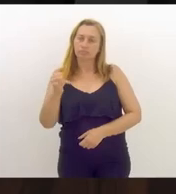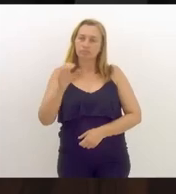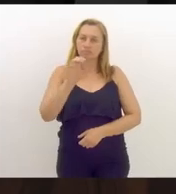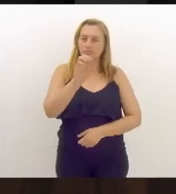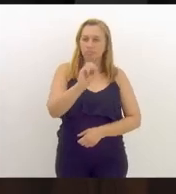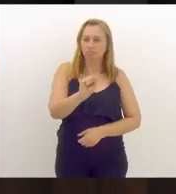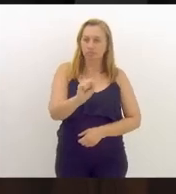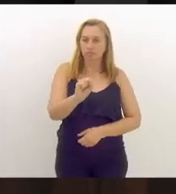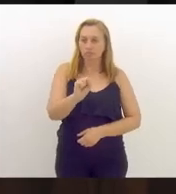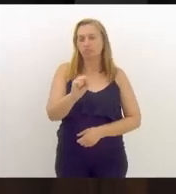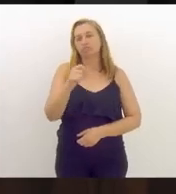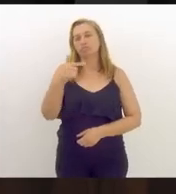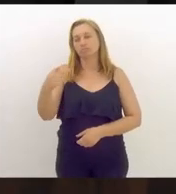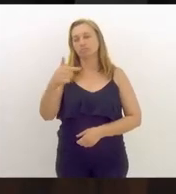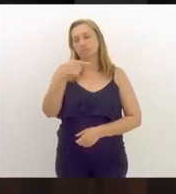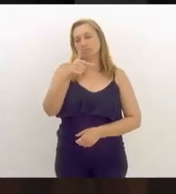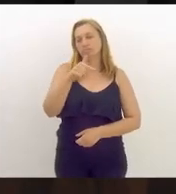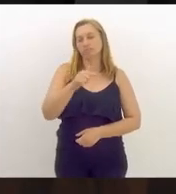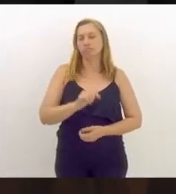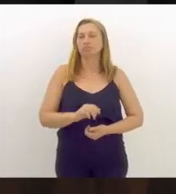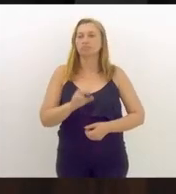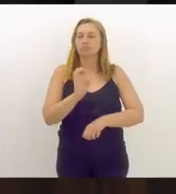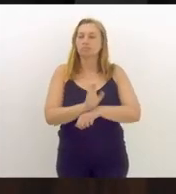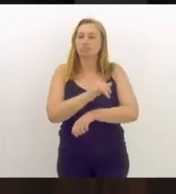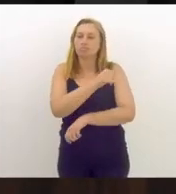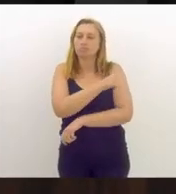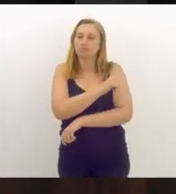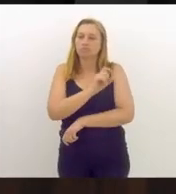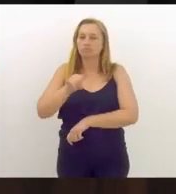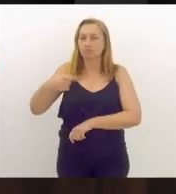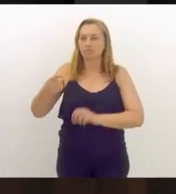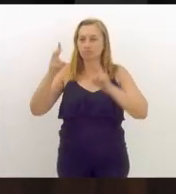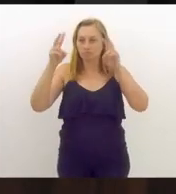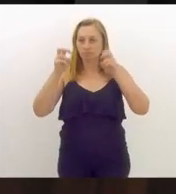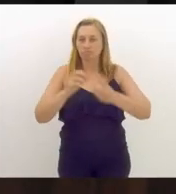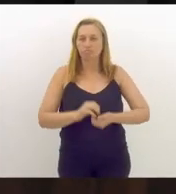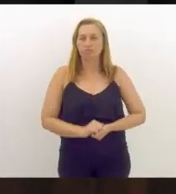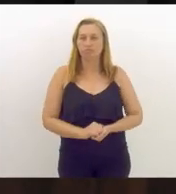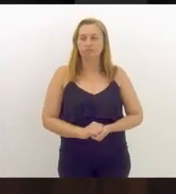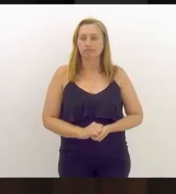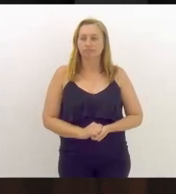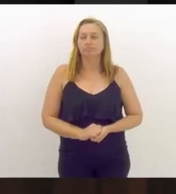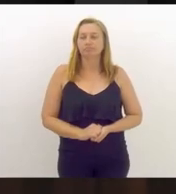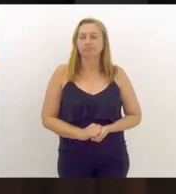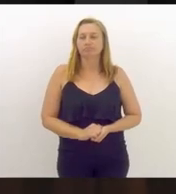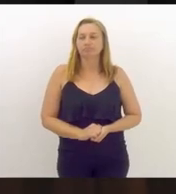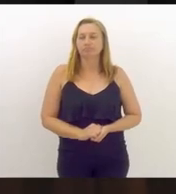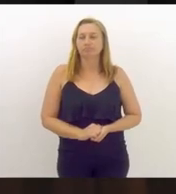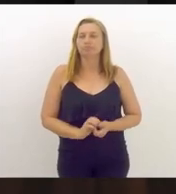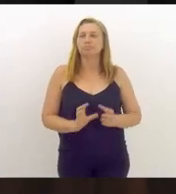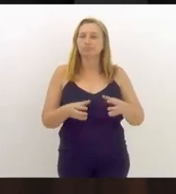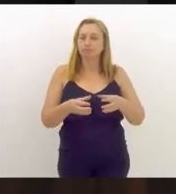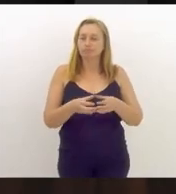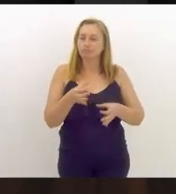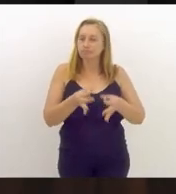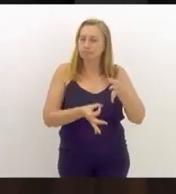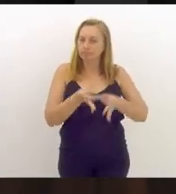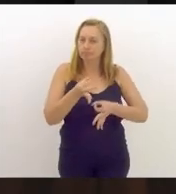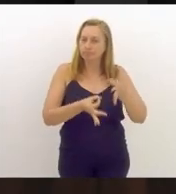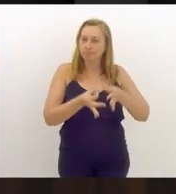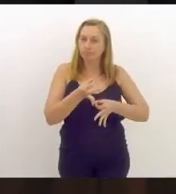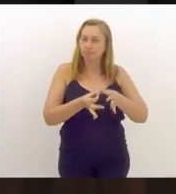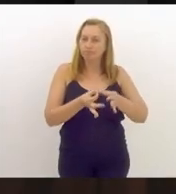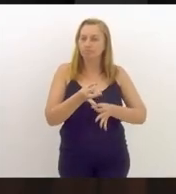âmbito de serviços extrajudiciais do Estado do Rio de Janeiro da outras providências dependendo de pareceres das comissões de condição Justiça